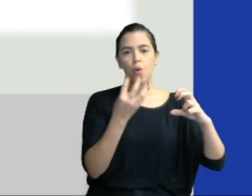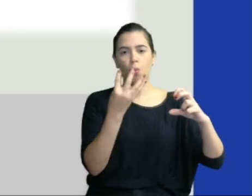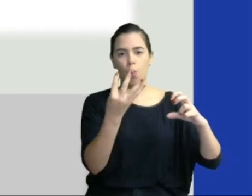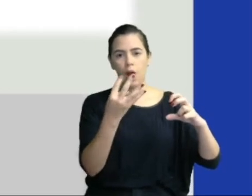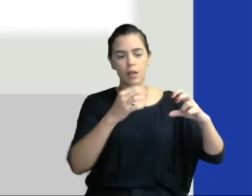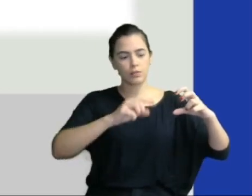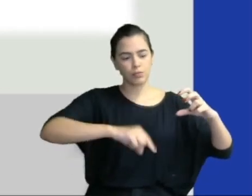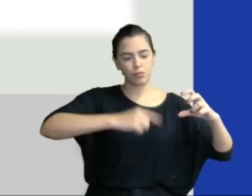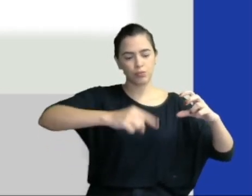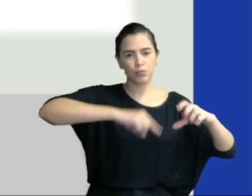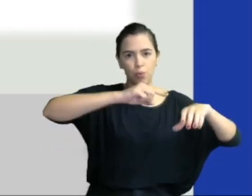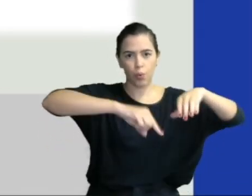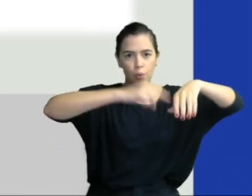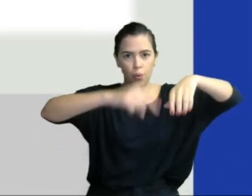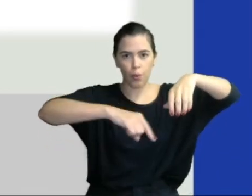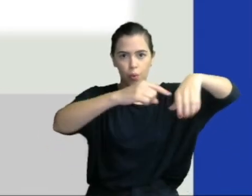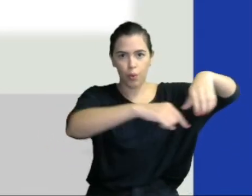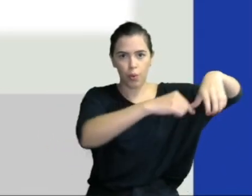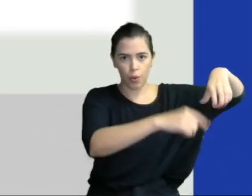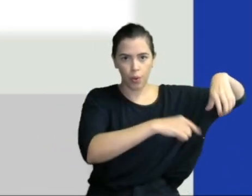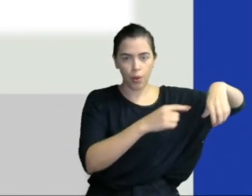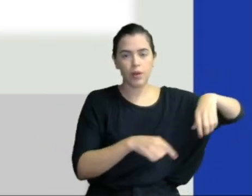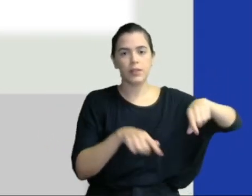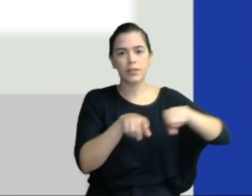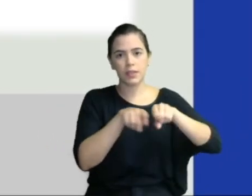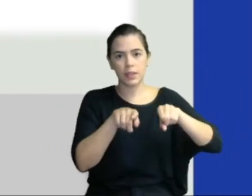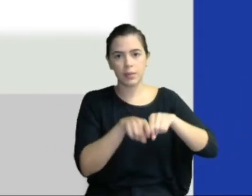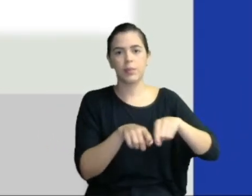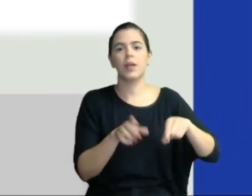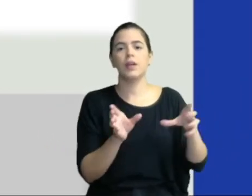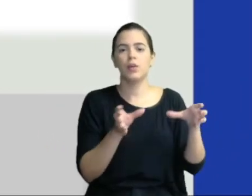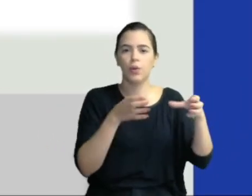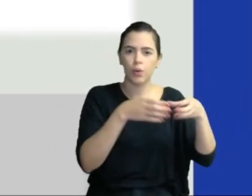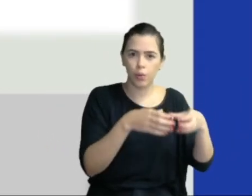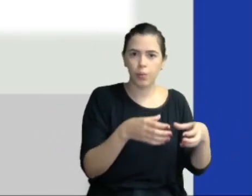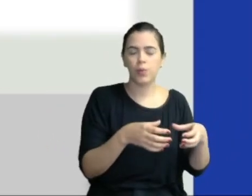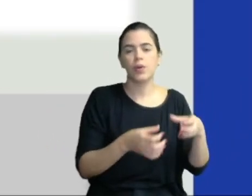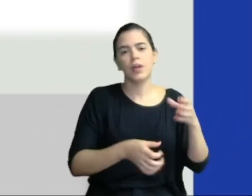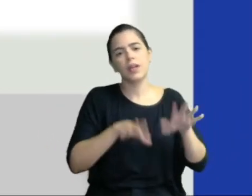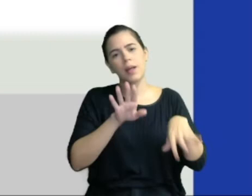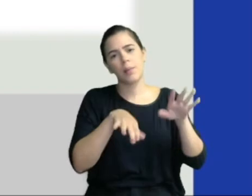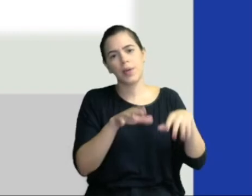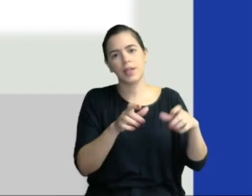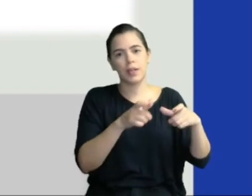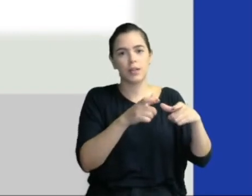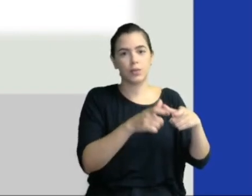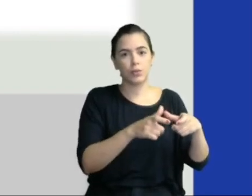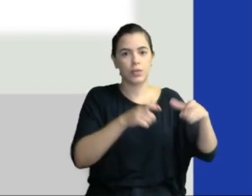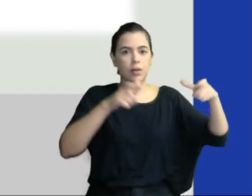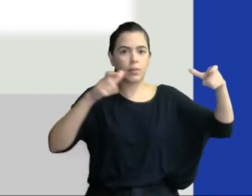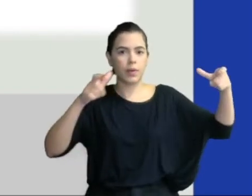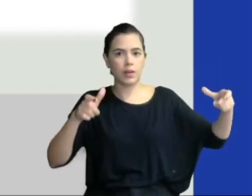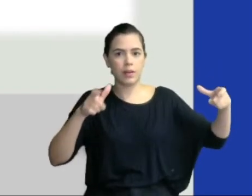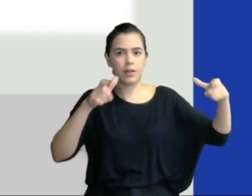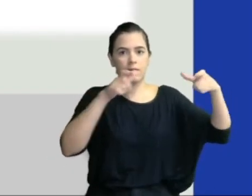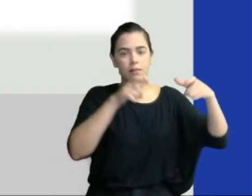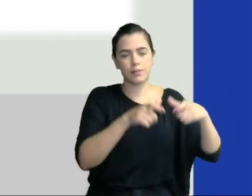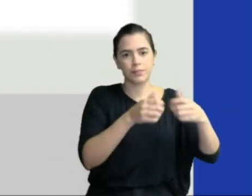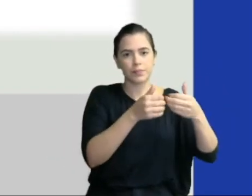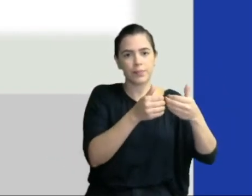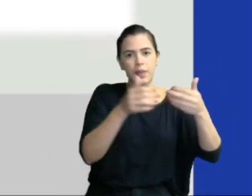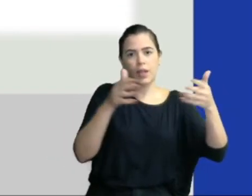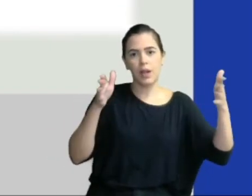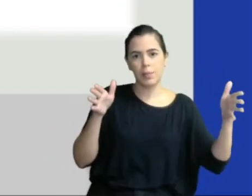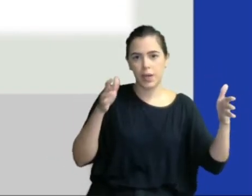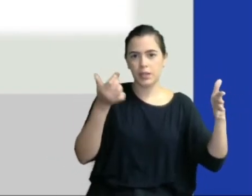rodas. A capacidade de levar passageiros também era variável e dependia do tamanho do bonde. Alguns bondes eram abertos, não